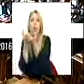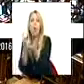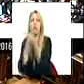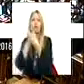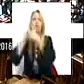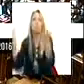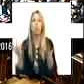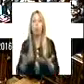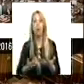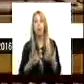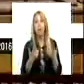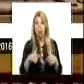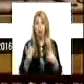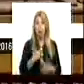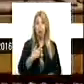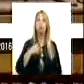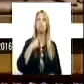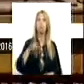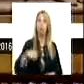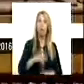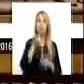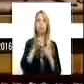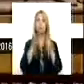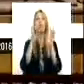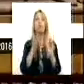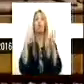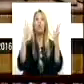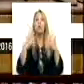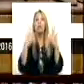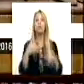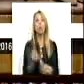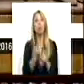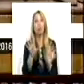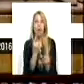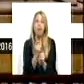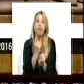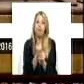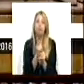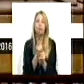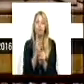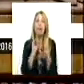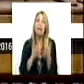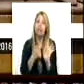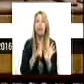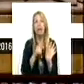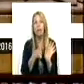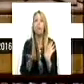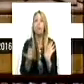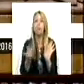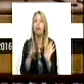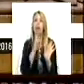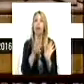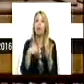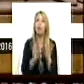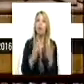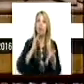Da parte dos Verdes, votaremos a favor deste orçamento, porque apesar de ficar longe do necessário para responder às